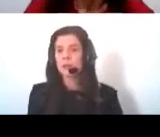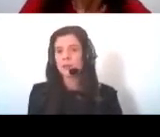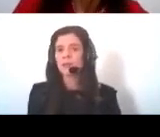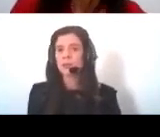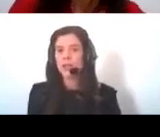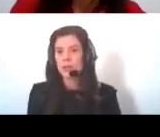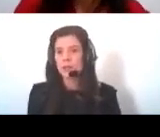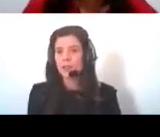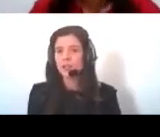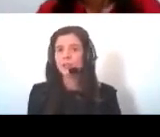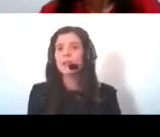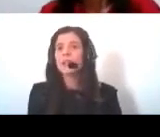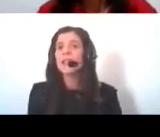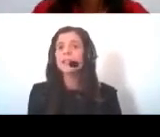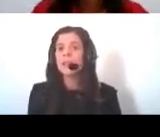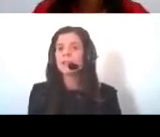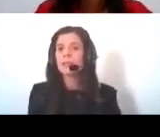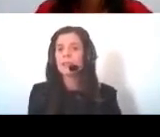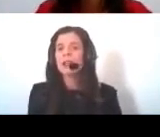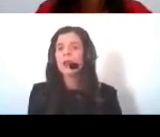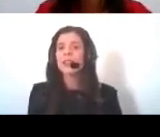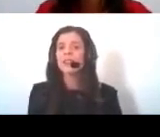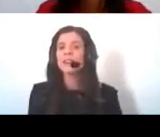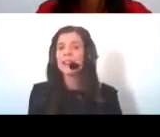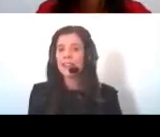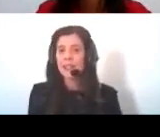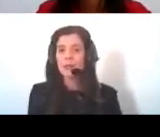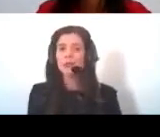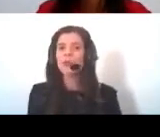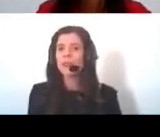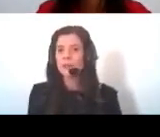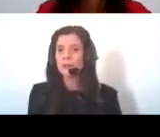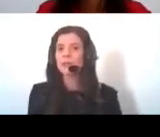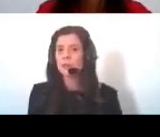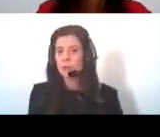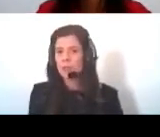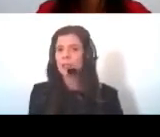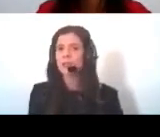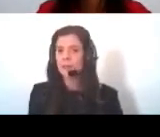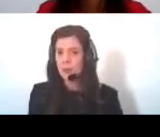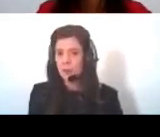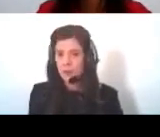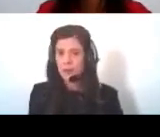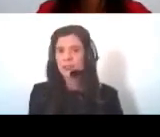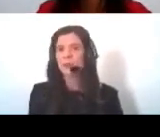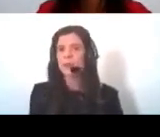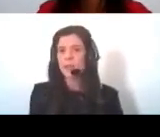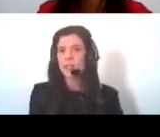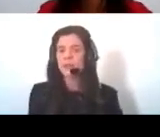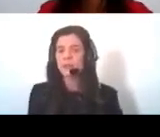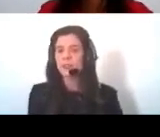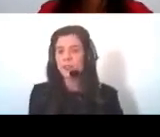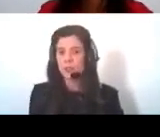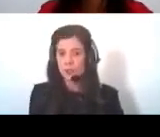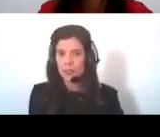cargo, a pessoa não ter um cargo efetivo, ele entende ser alguém que vai agregar muito conhecimento no ambiente da prefeitura. Então, ele pede